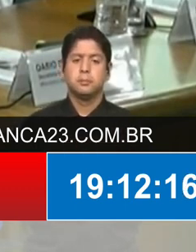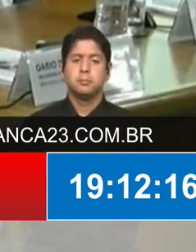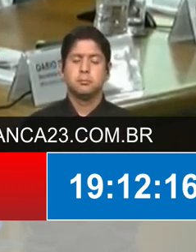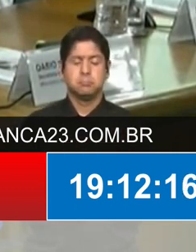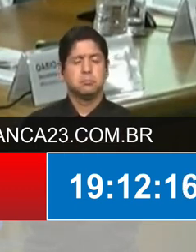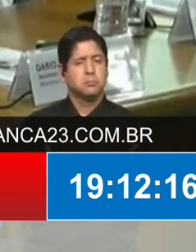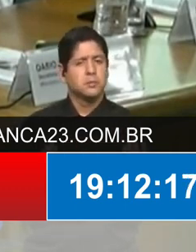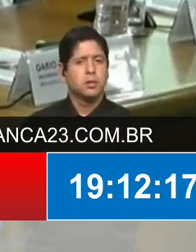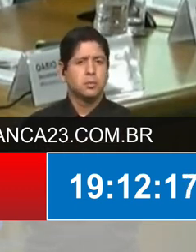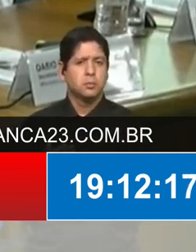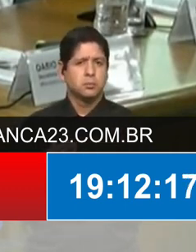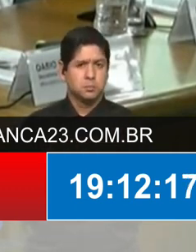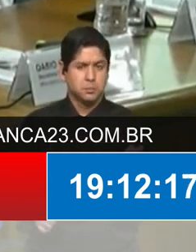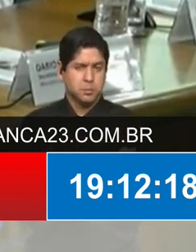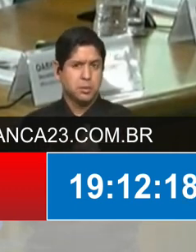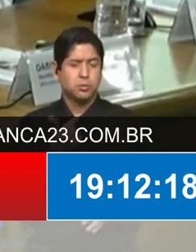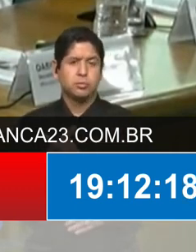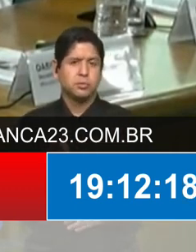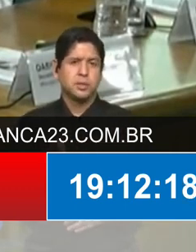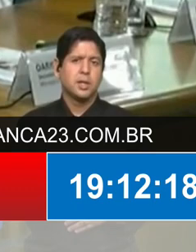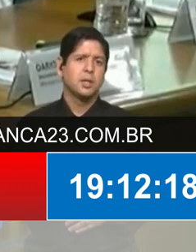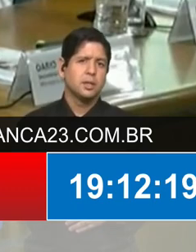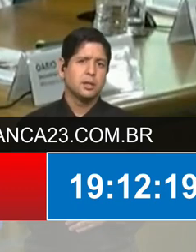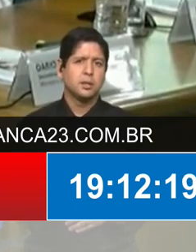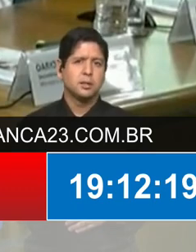Então, primeiro que não há nenhuma